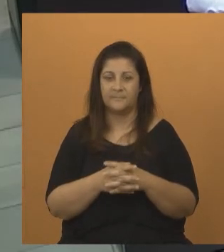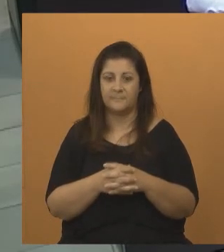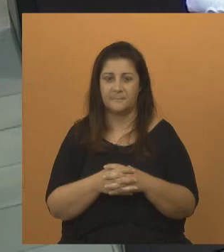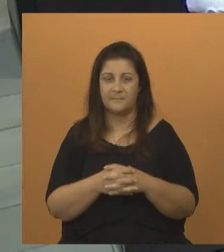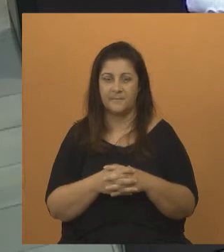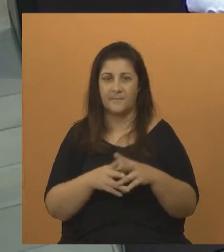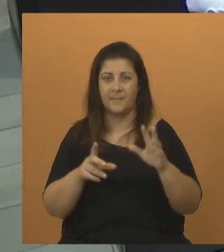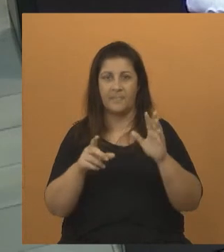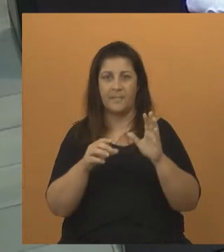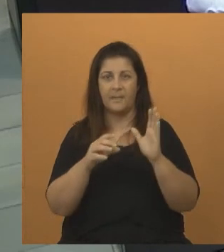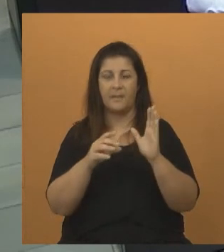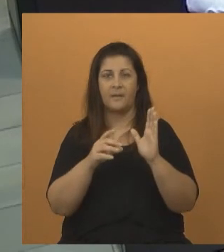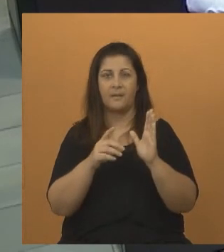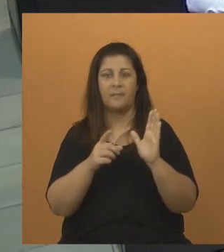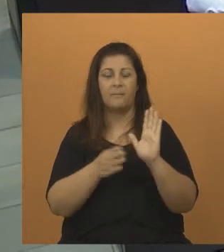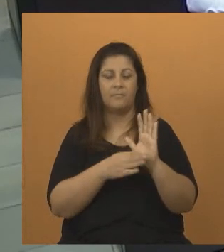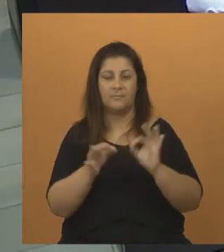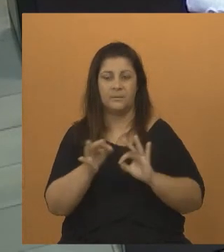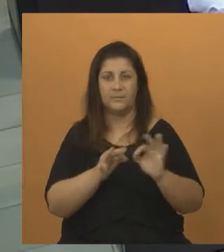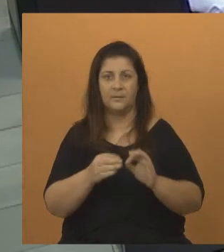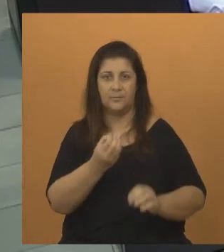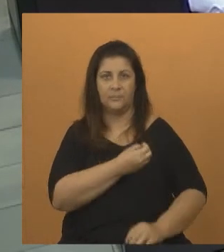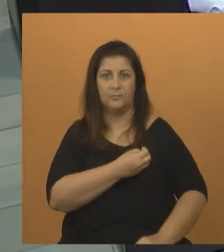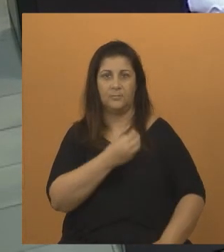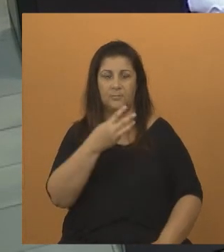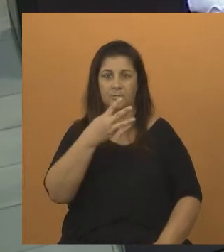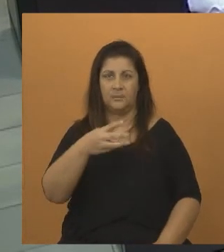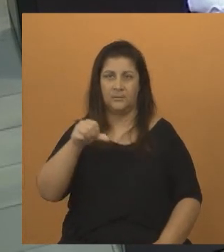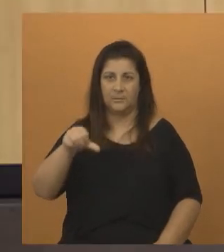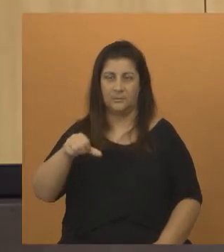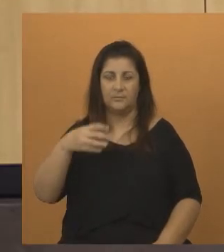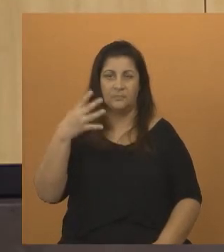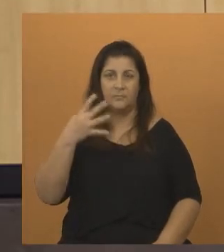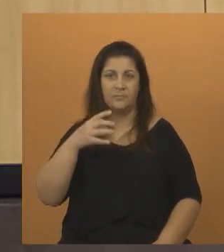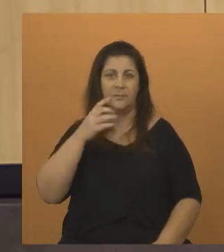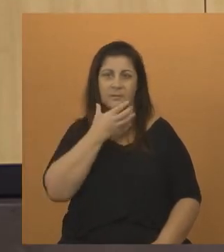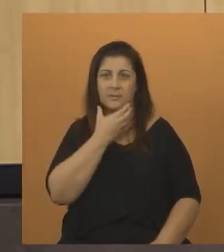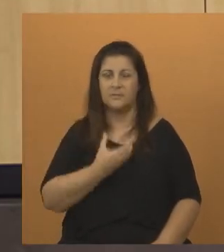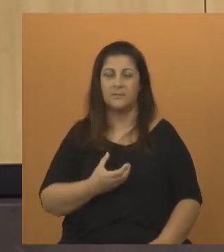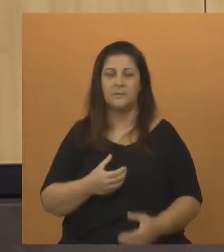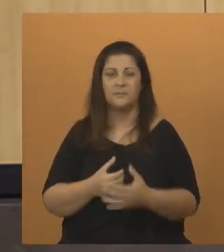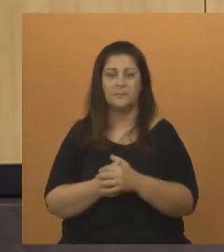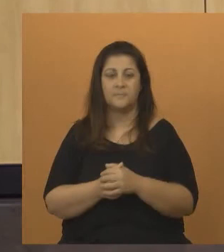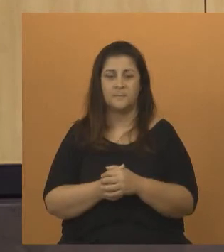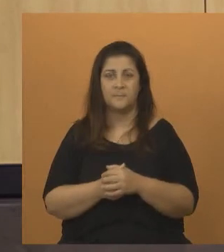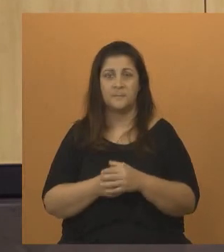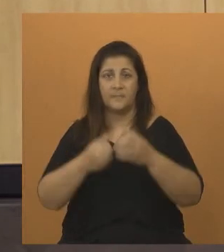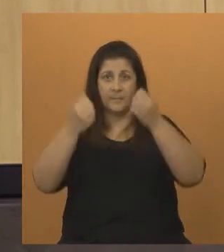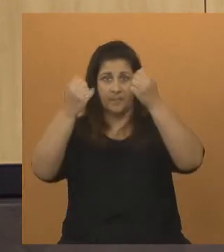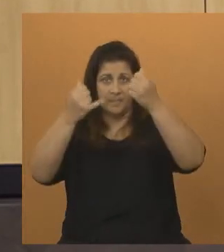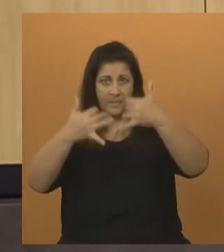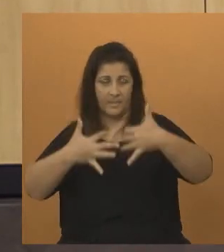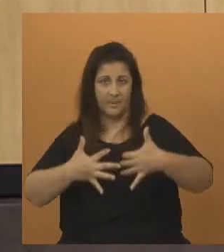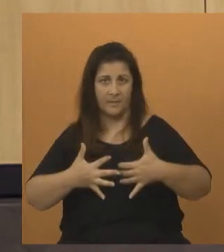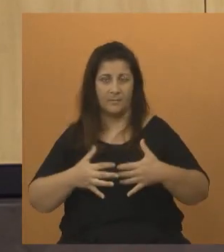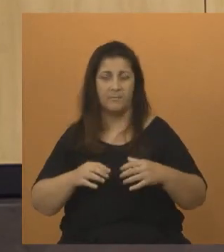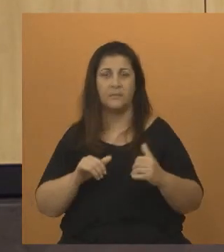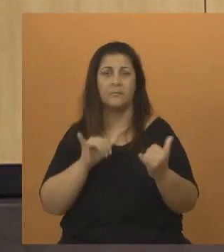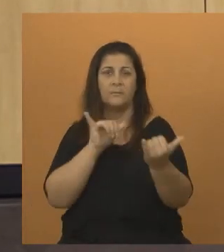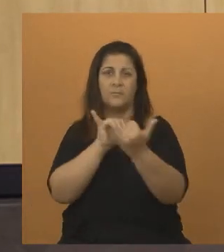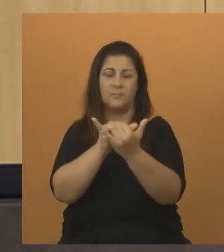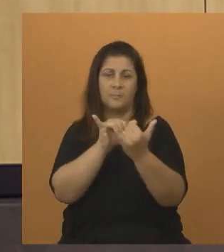Projeto de lei do Executivo número 39, de 4 de dezembro de 2017. Dispõe sobre remissão e